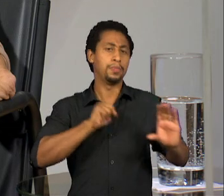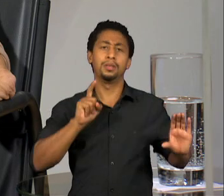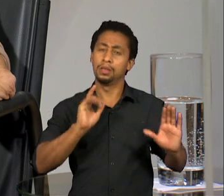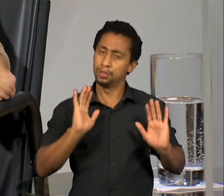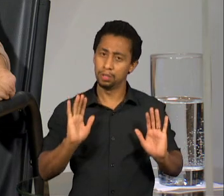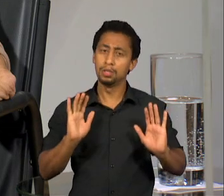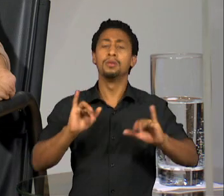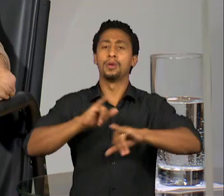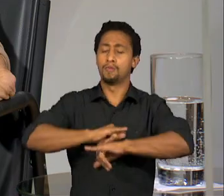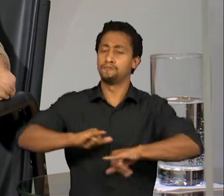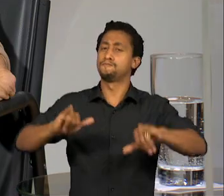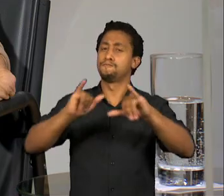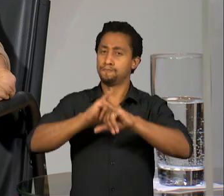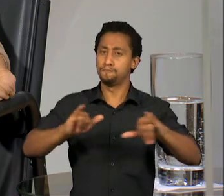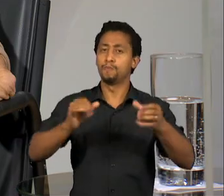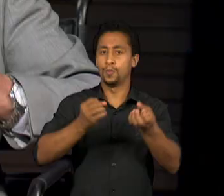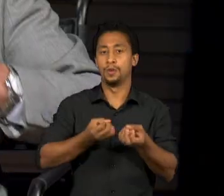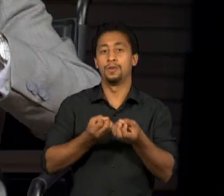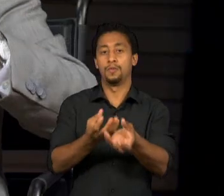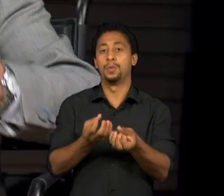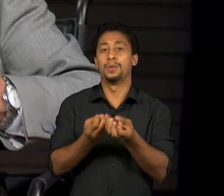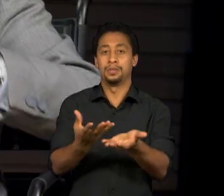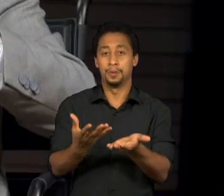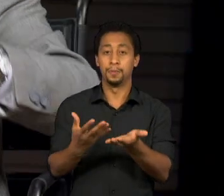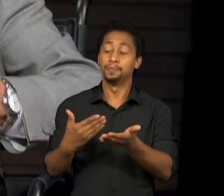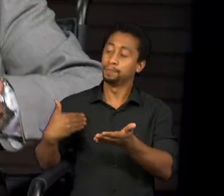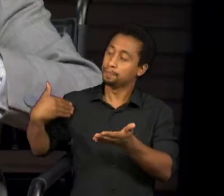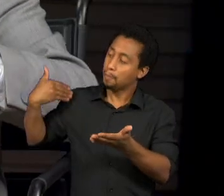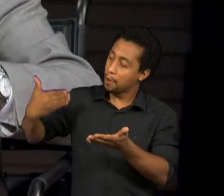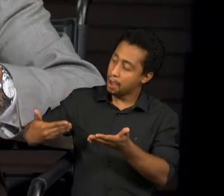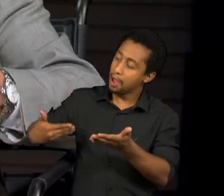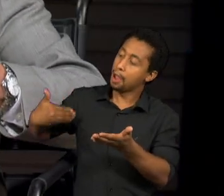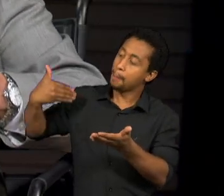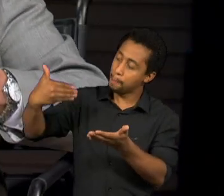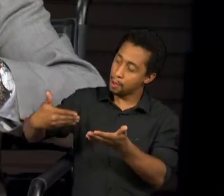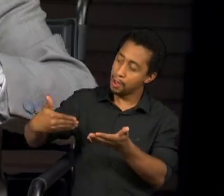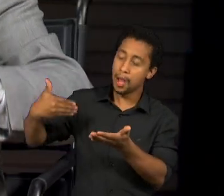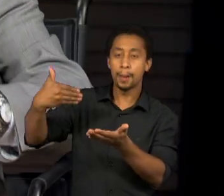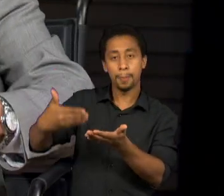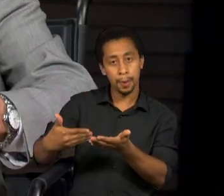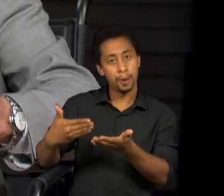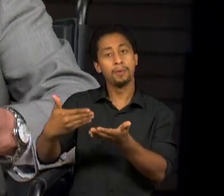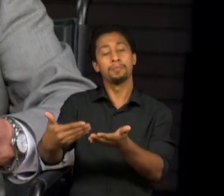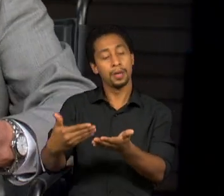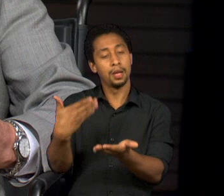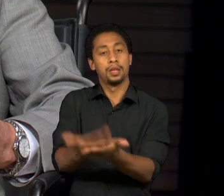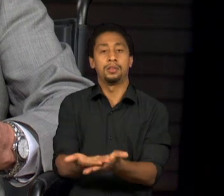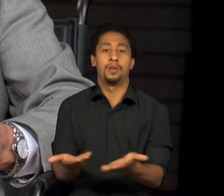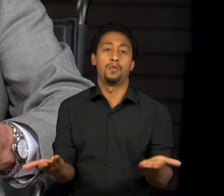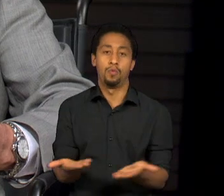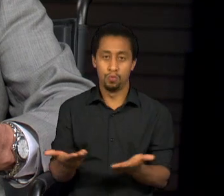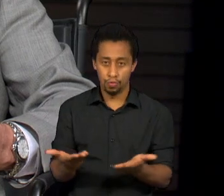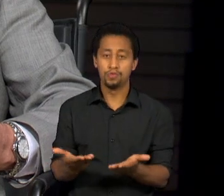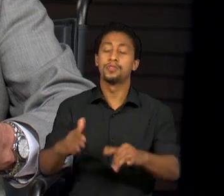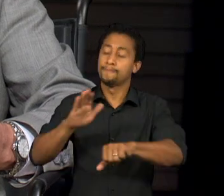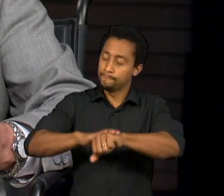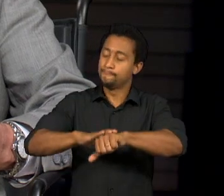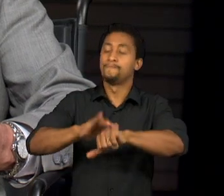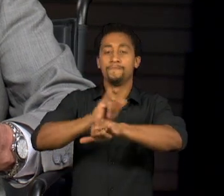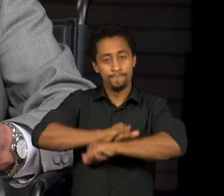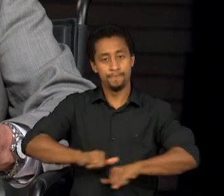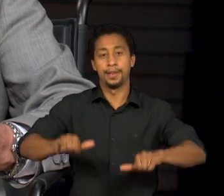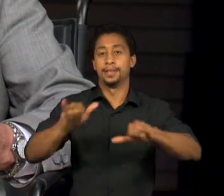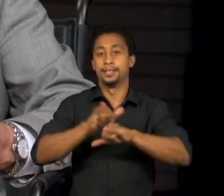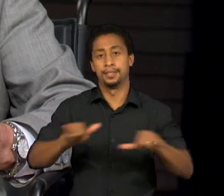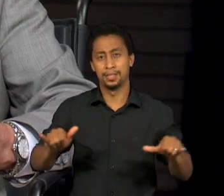um procedimento estabelecido ao longo dos tempos, ao longo desses séculos. Não é qualquer um que